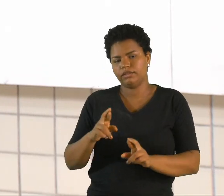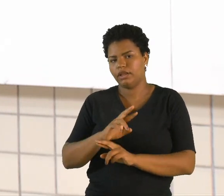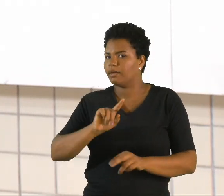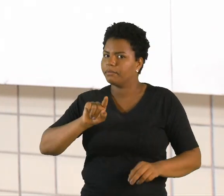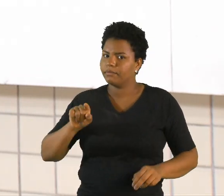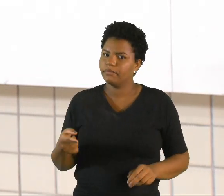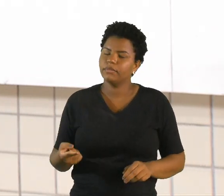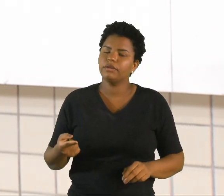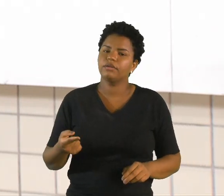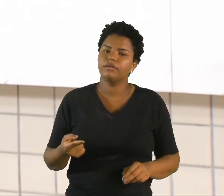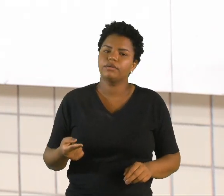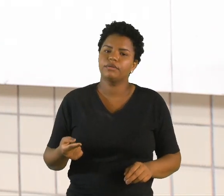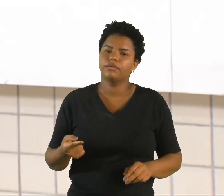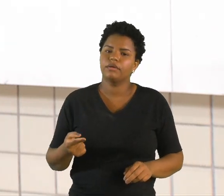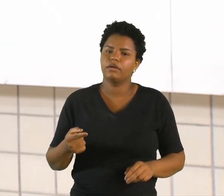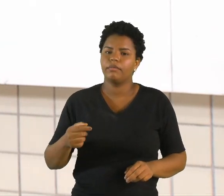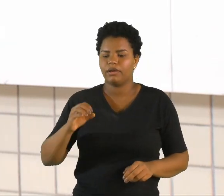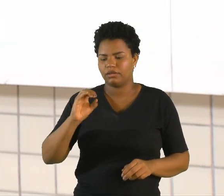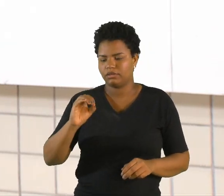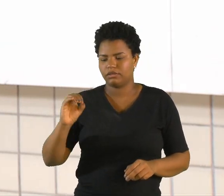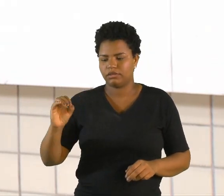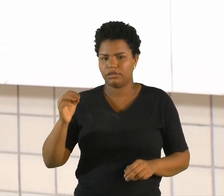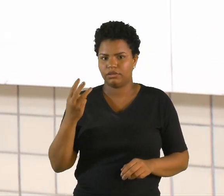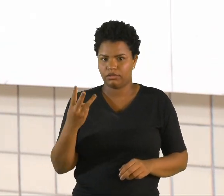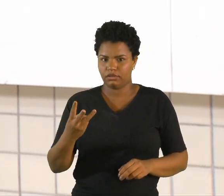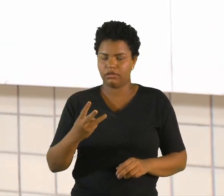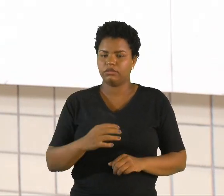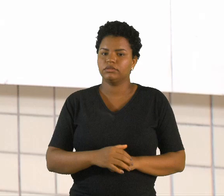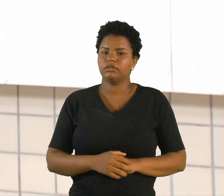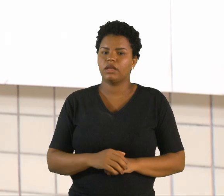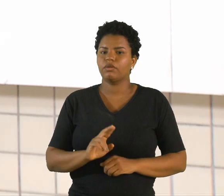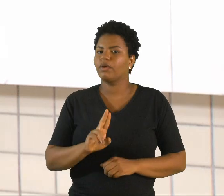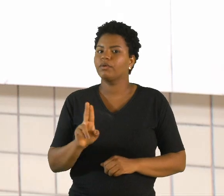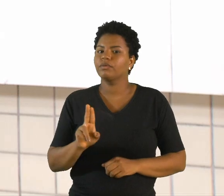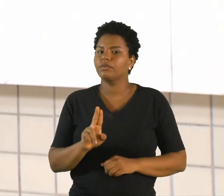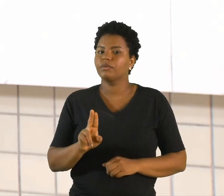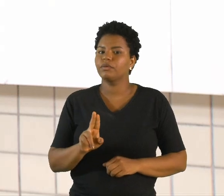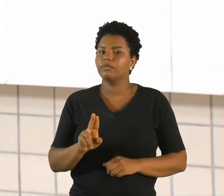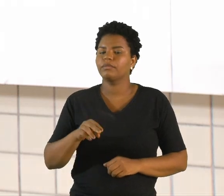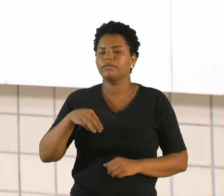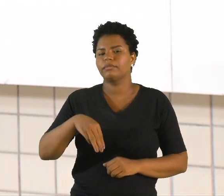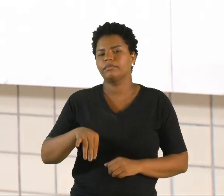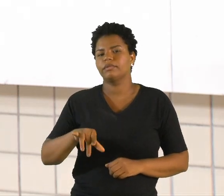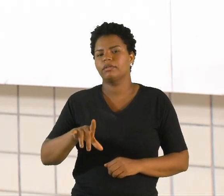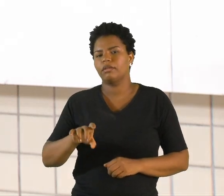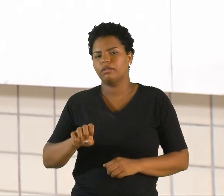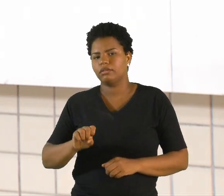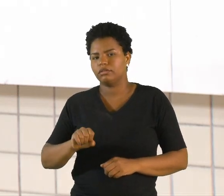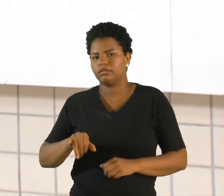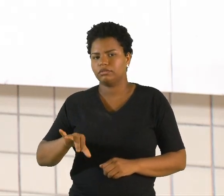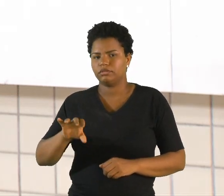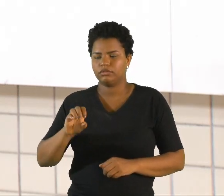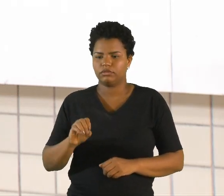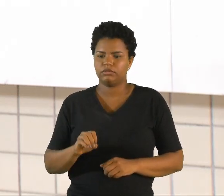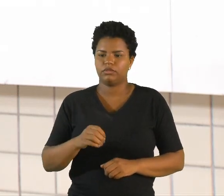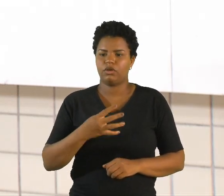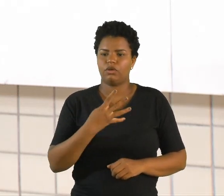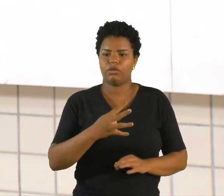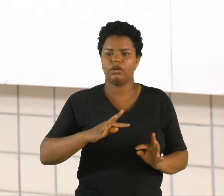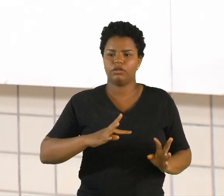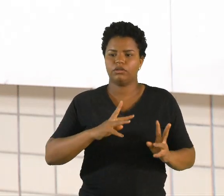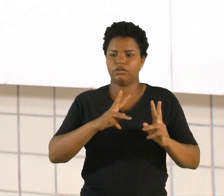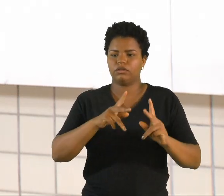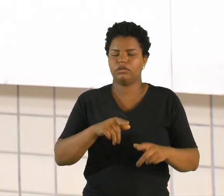1000, porque o 1000 tem 3 zeros. Qual é o nomezinho que eu vou falar? Milésimo. 4 inteiros